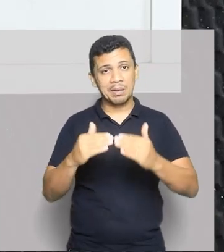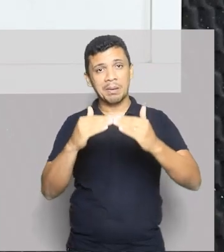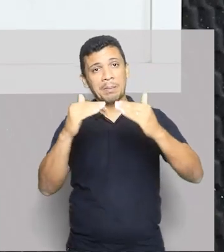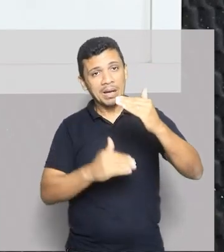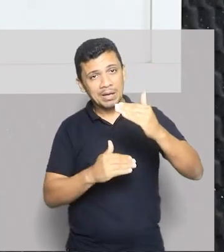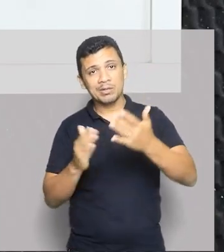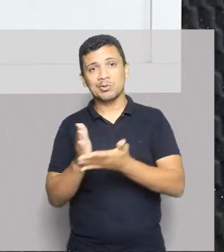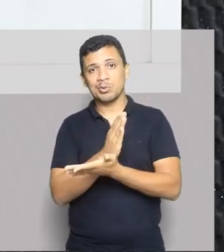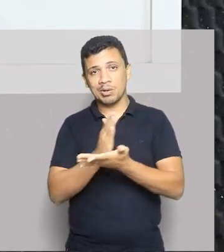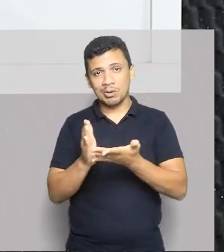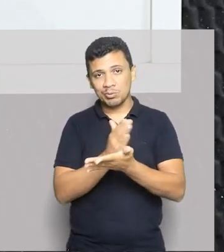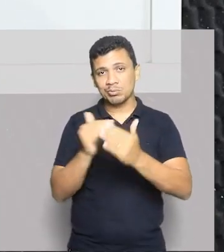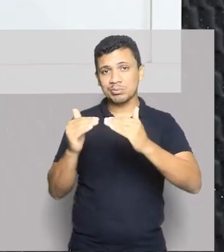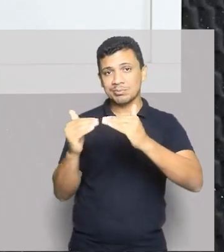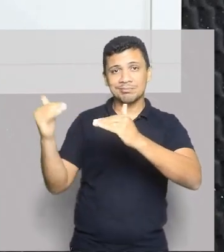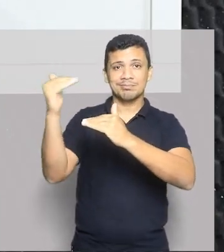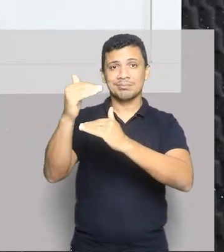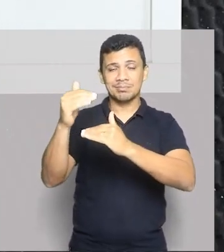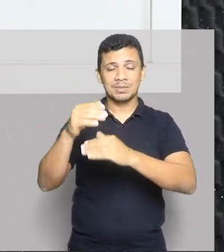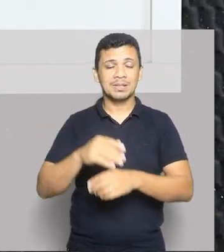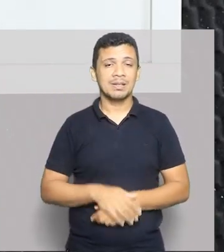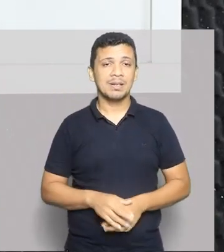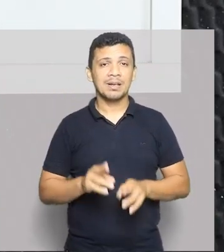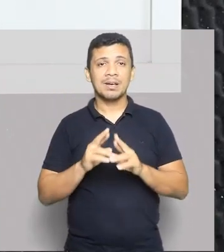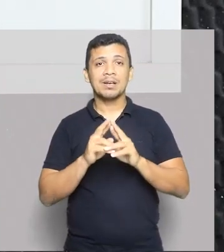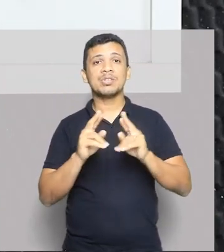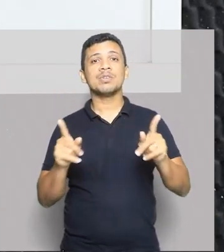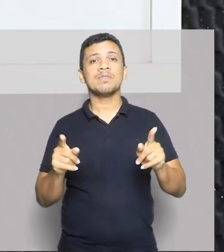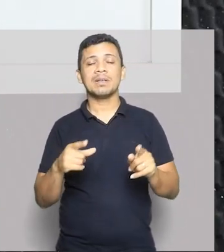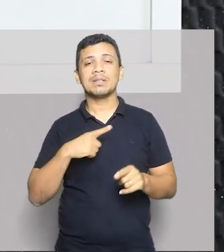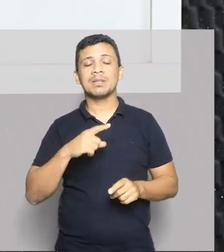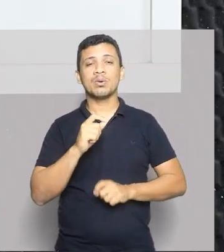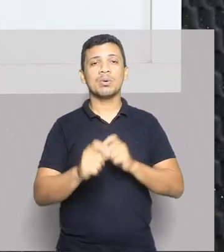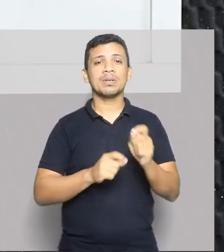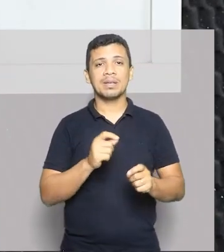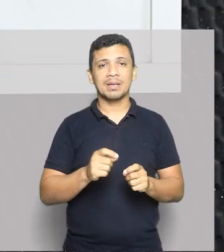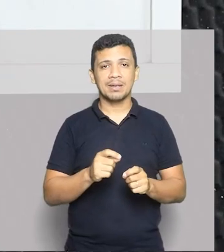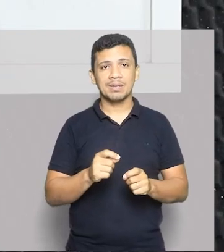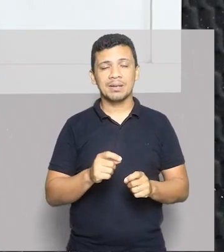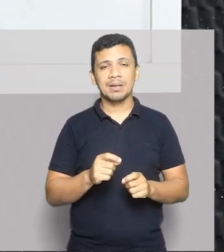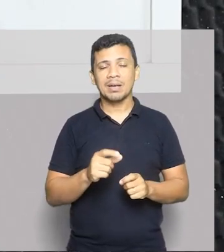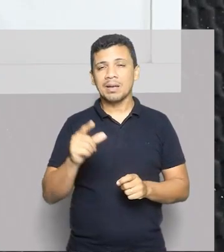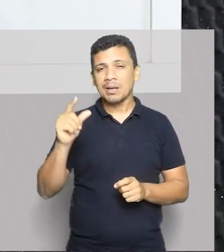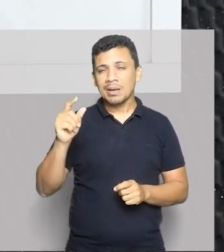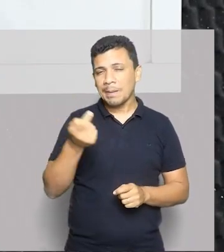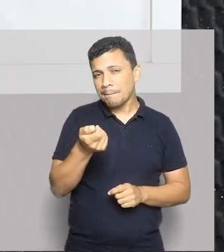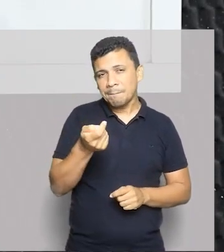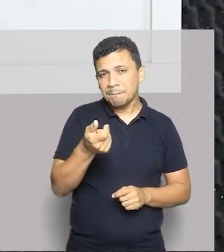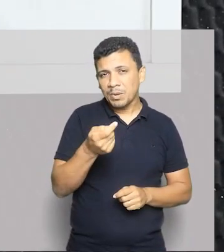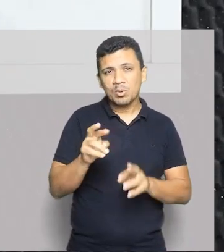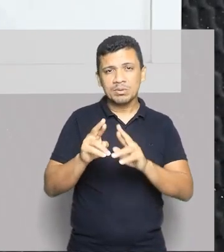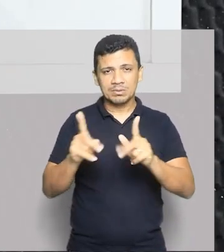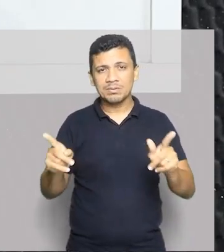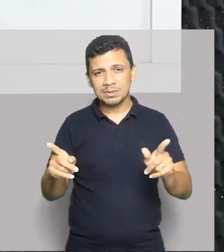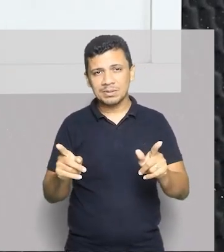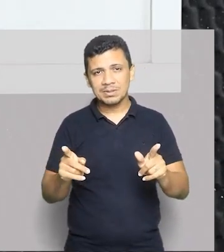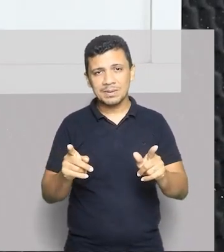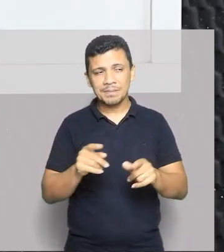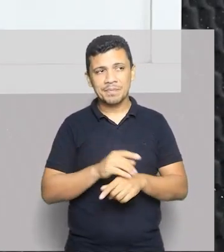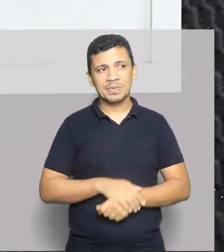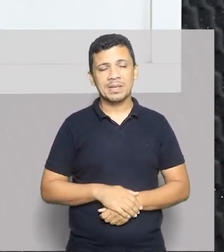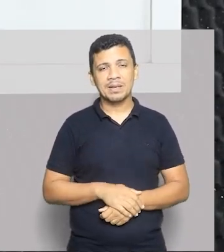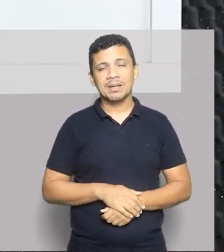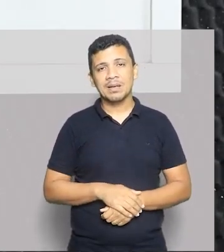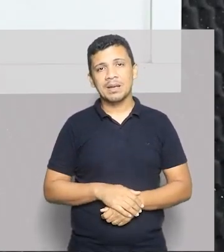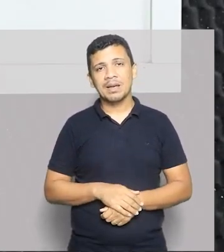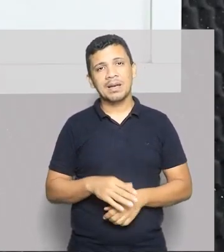média. Quando a diferença entre o menor valor e o maior valor é pequena, que a gente chama de amplitude, a